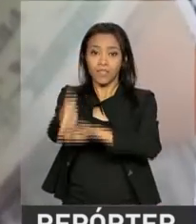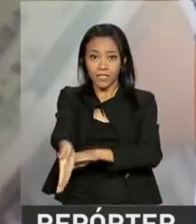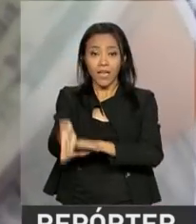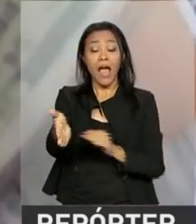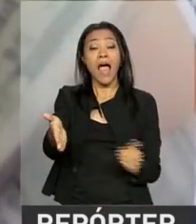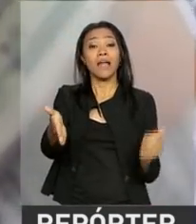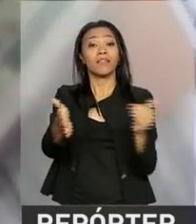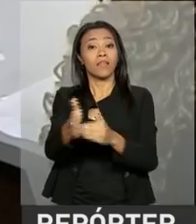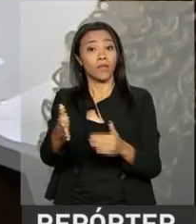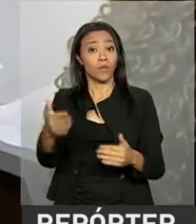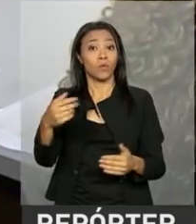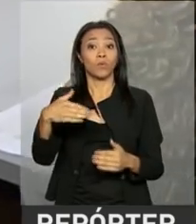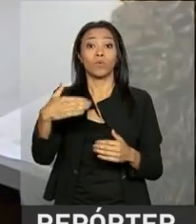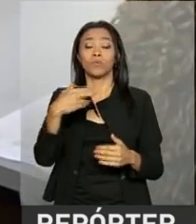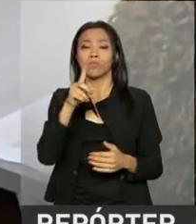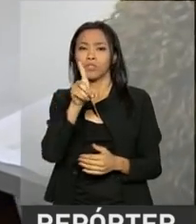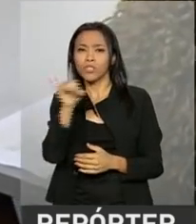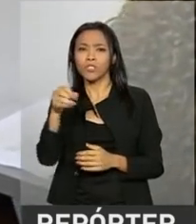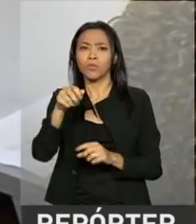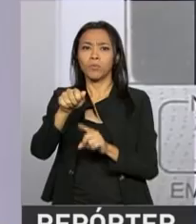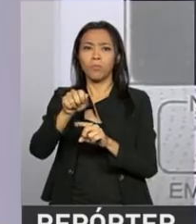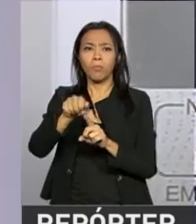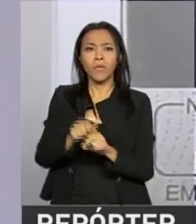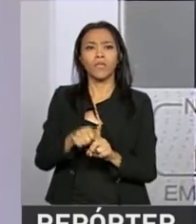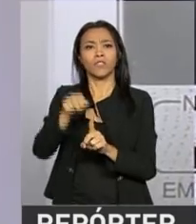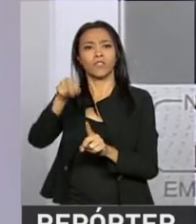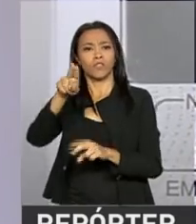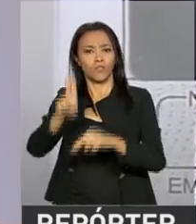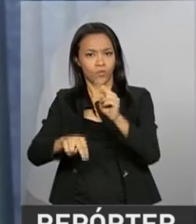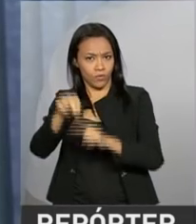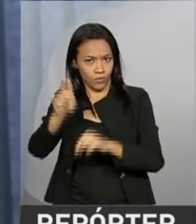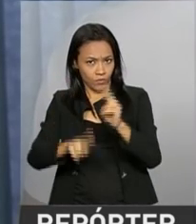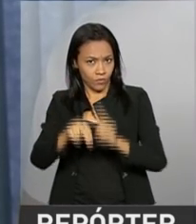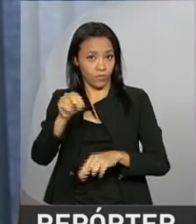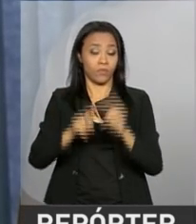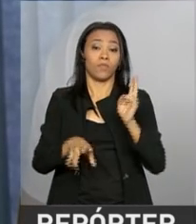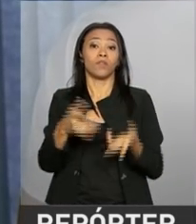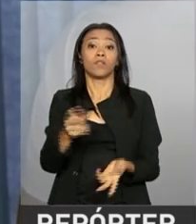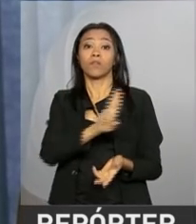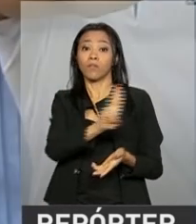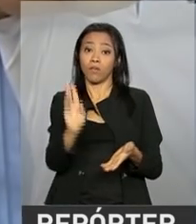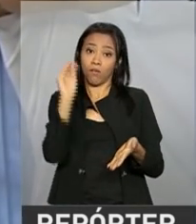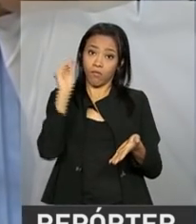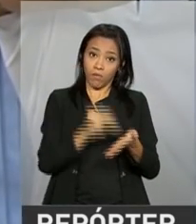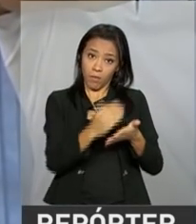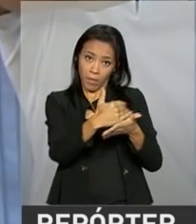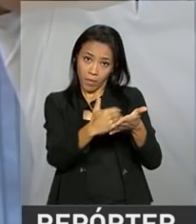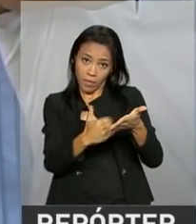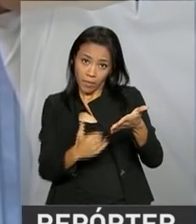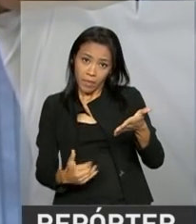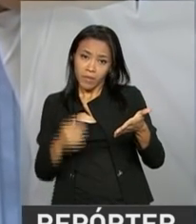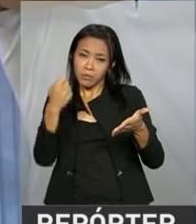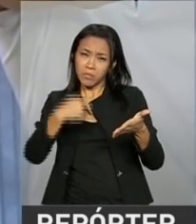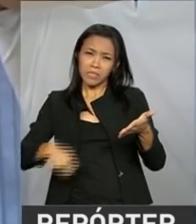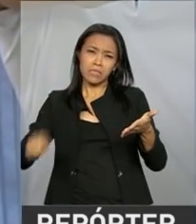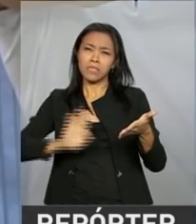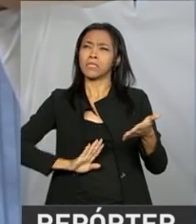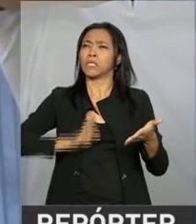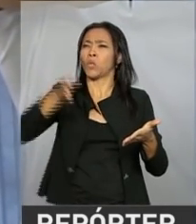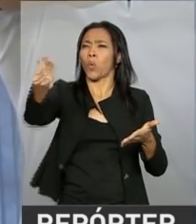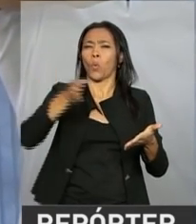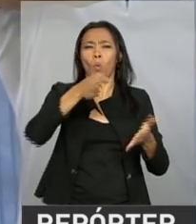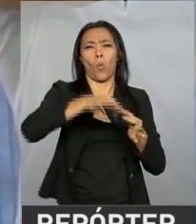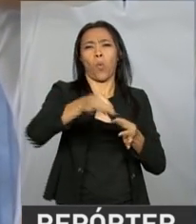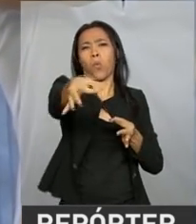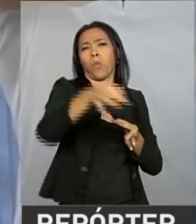último dia útil do mês de junho o alistamento online deve racionalizar o processo e evitar deslocamentos desnecessários